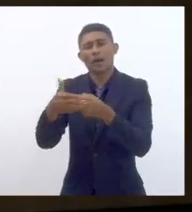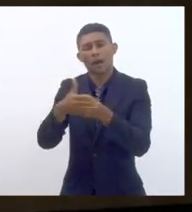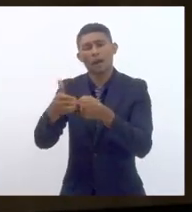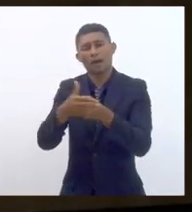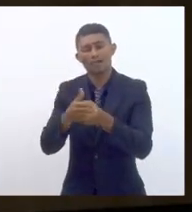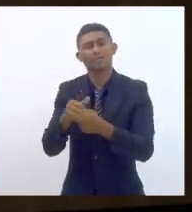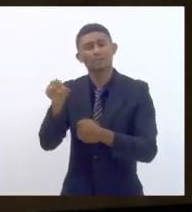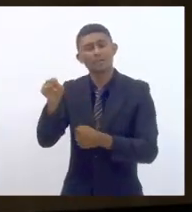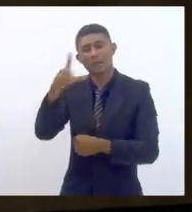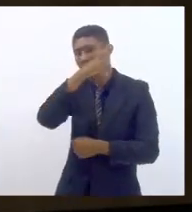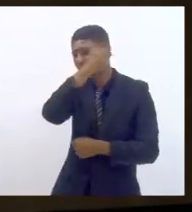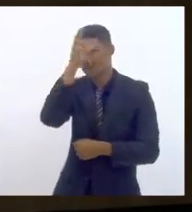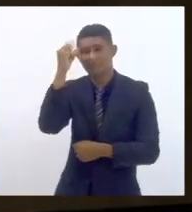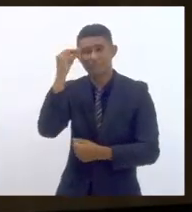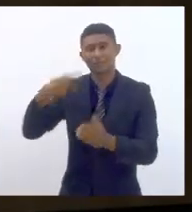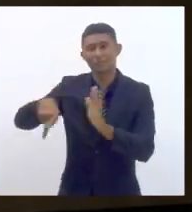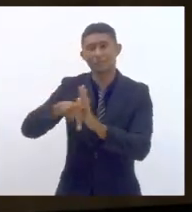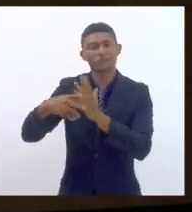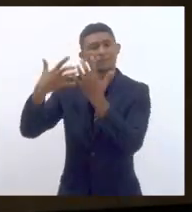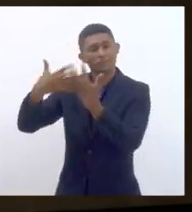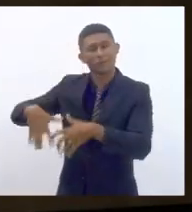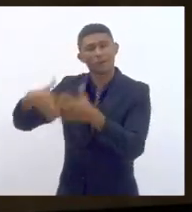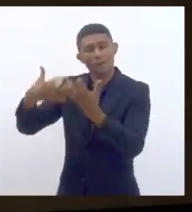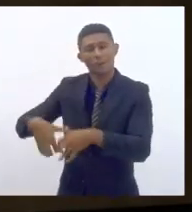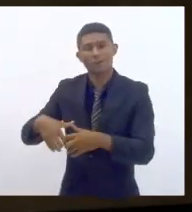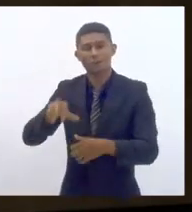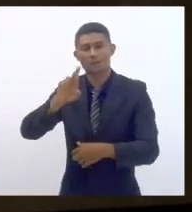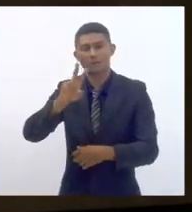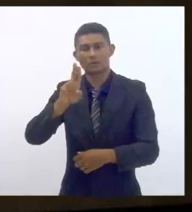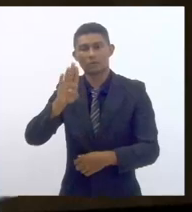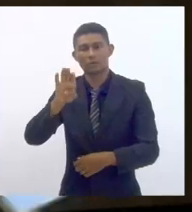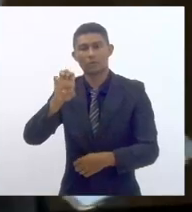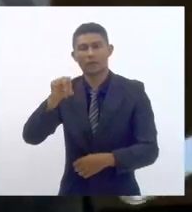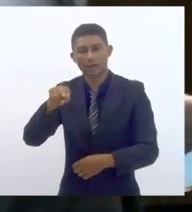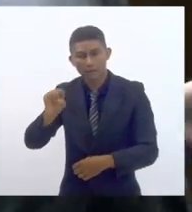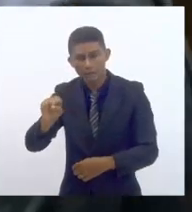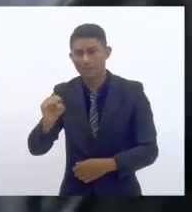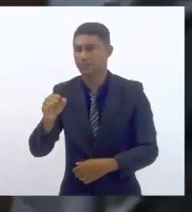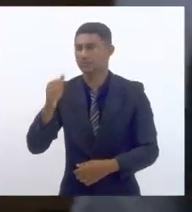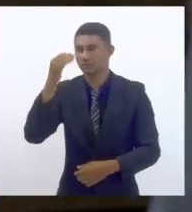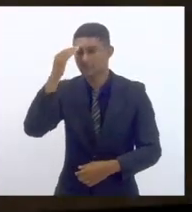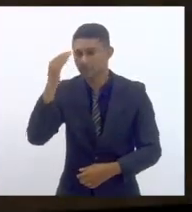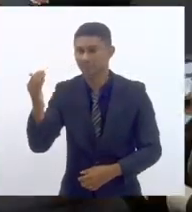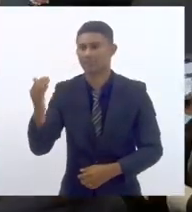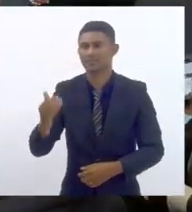nosso querido prefeito de Petrópolis, nosso Rubens Bontempo. Muito obrigado.